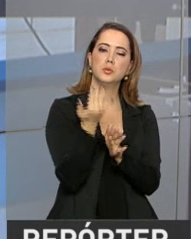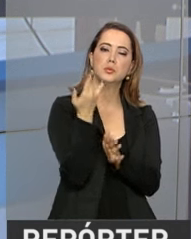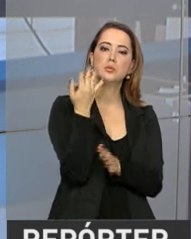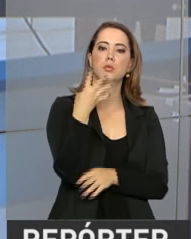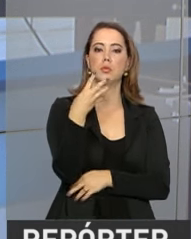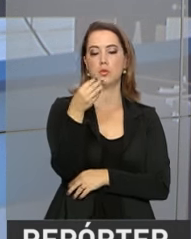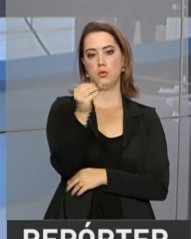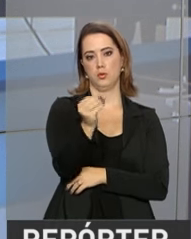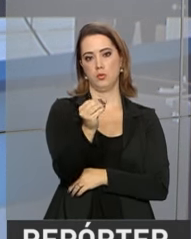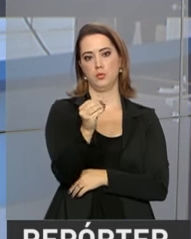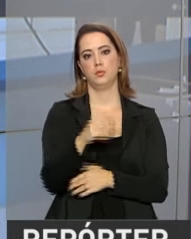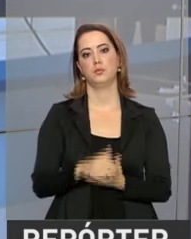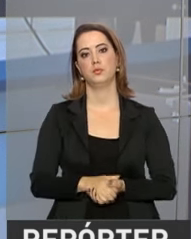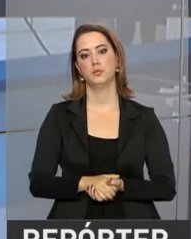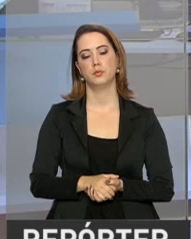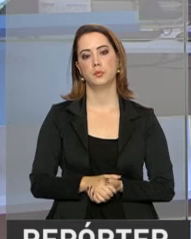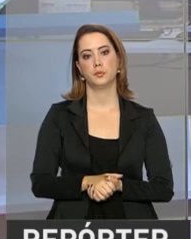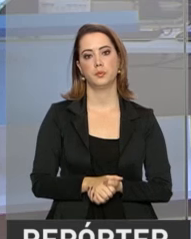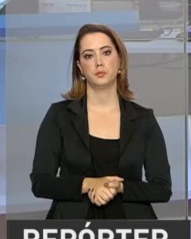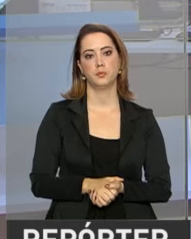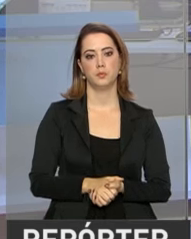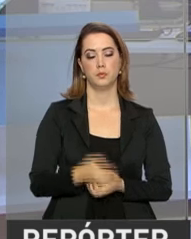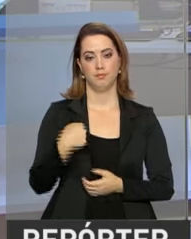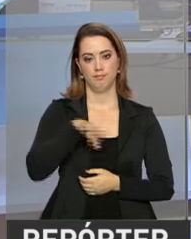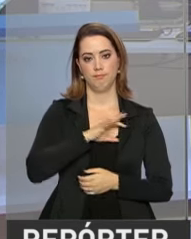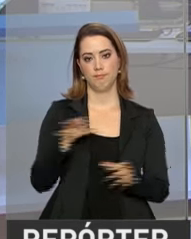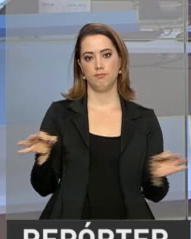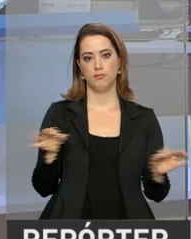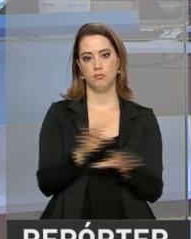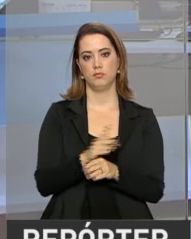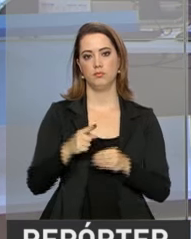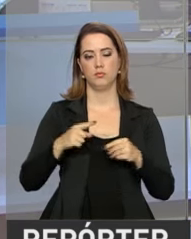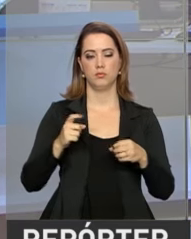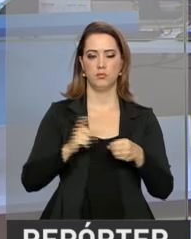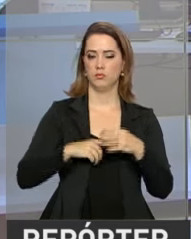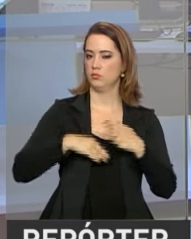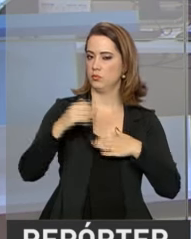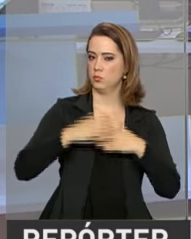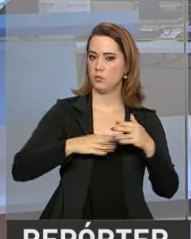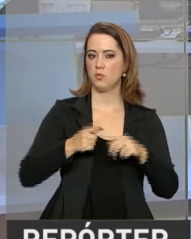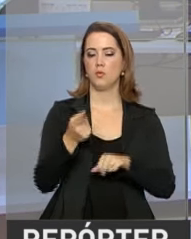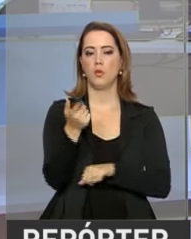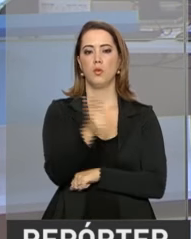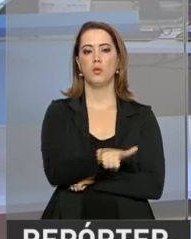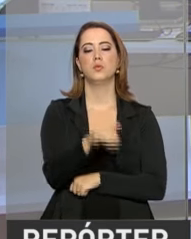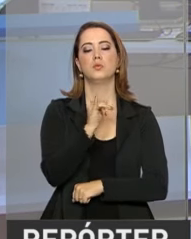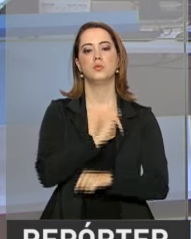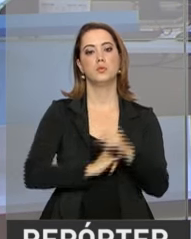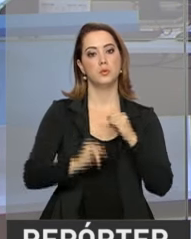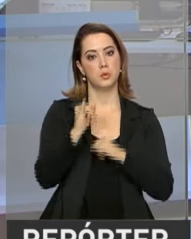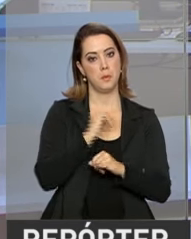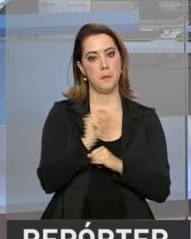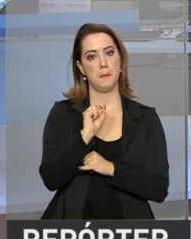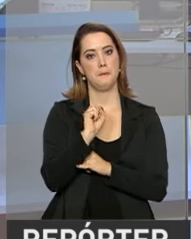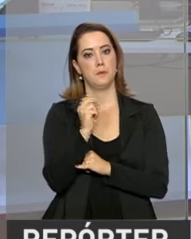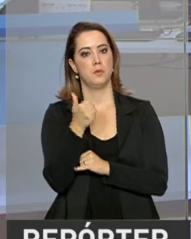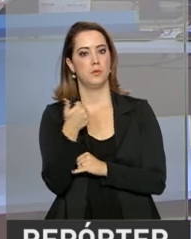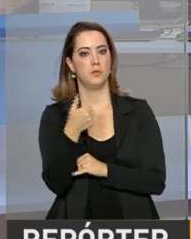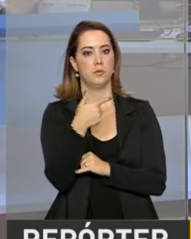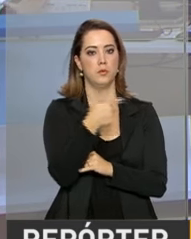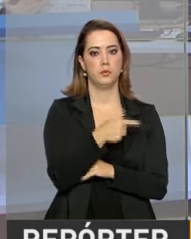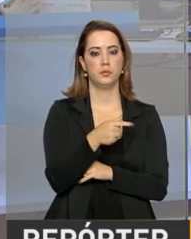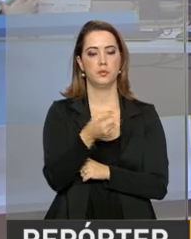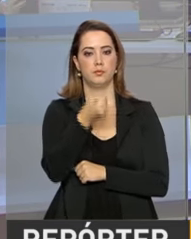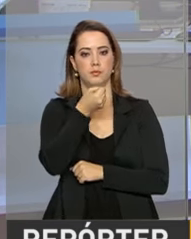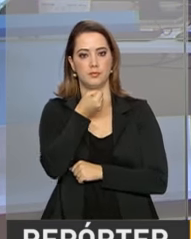primeiros anos da década de 40. E nós ficamos por aqui, voltamos a qualquer momento com outras informações ou ao meio-dia na próxima edição